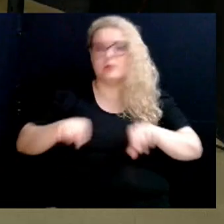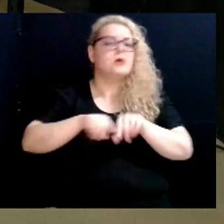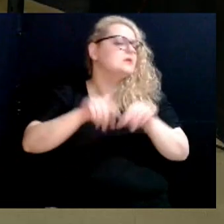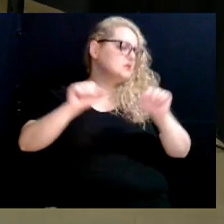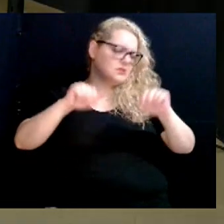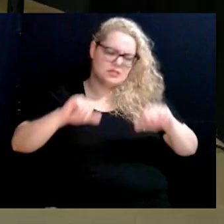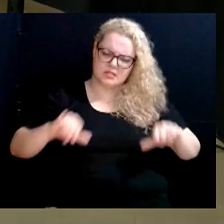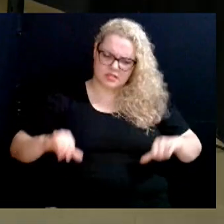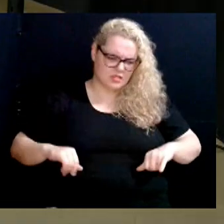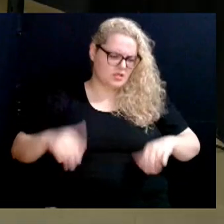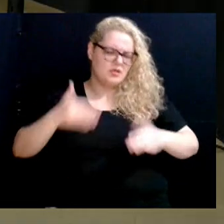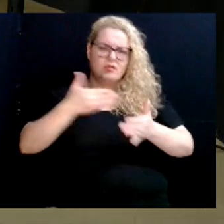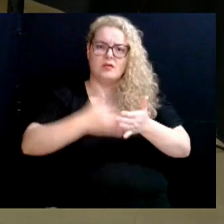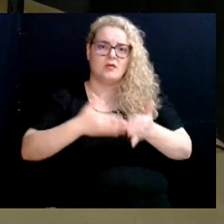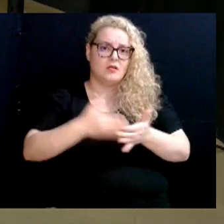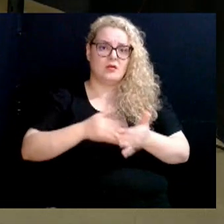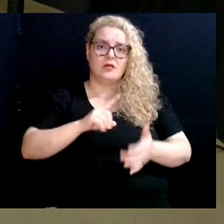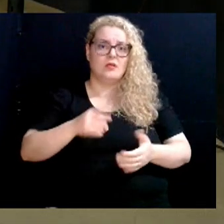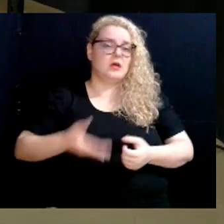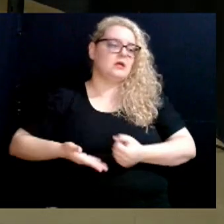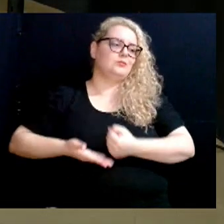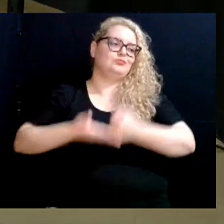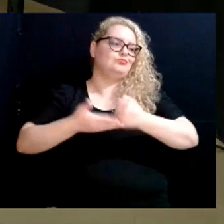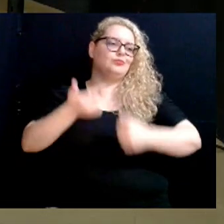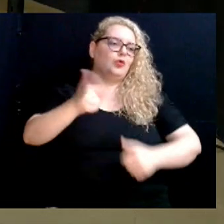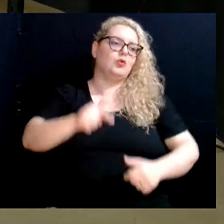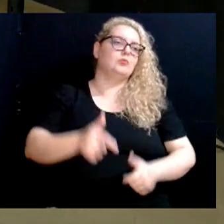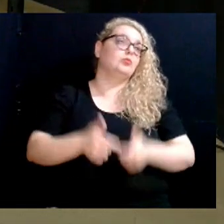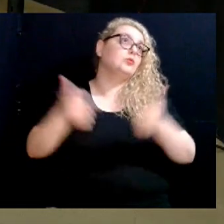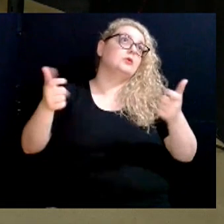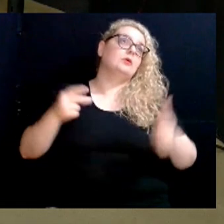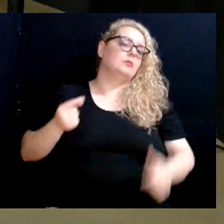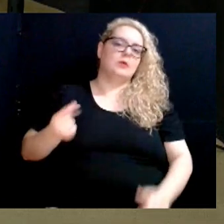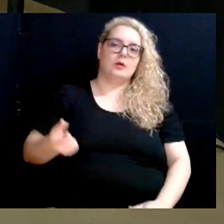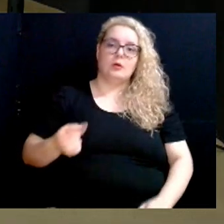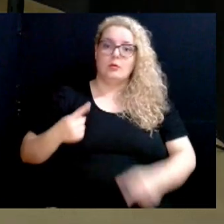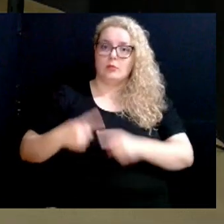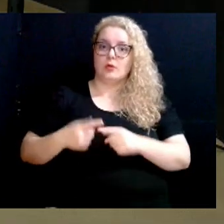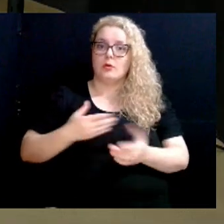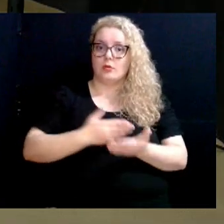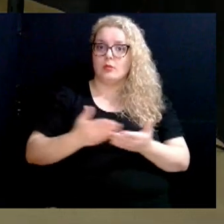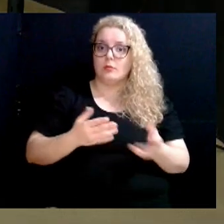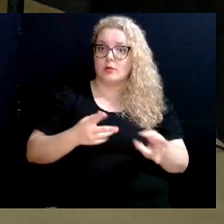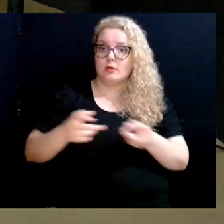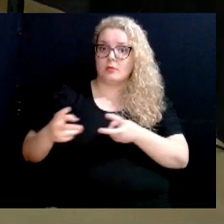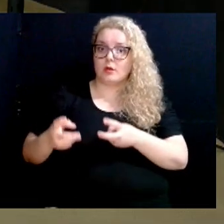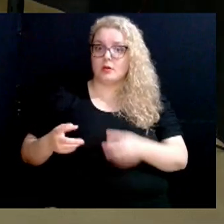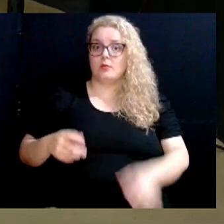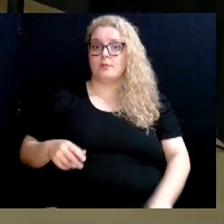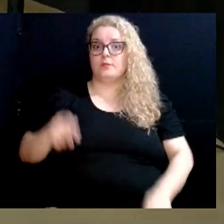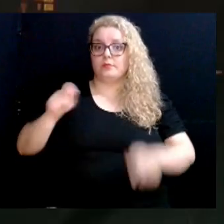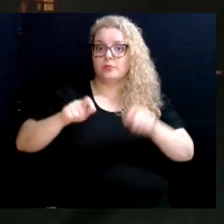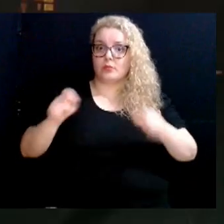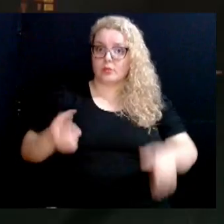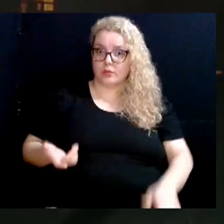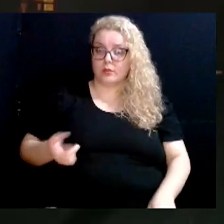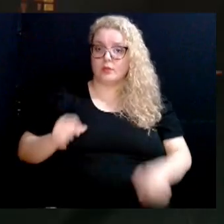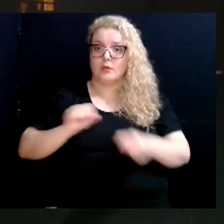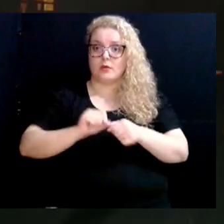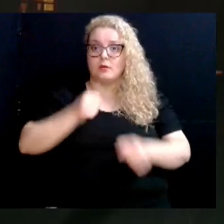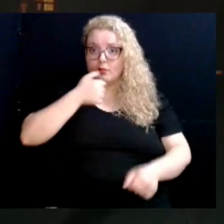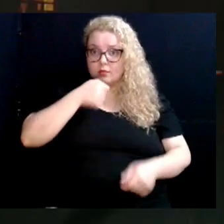leva restrição e elas não são sustentáveis. Essa é a grande questão. Porque eu começo a perceber que as pessoas que fazem essa dieta